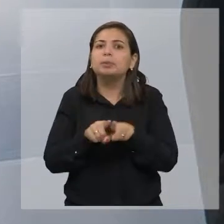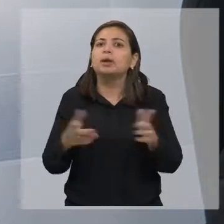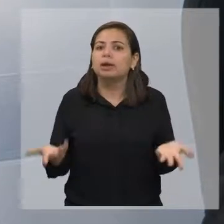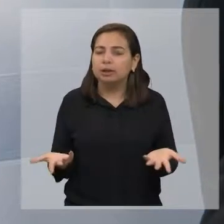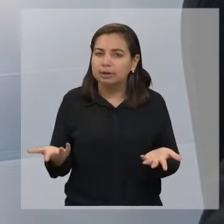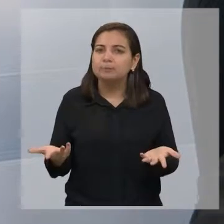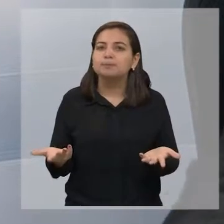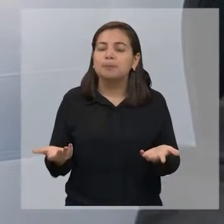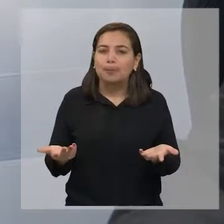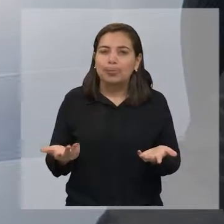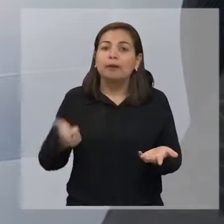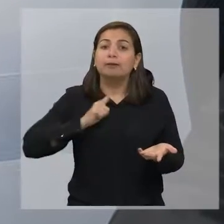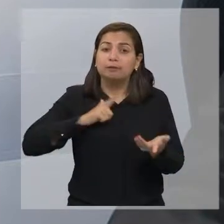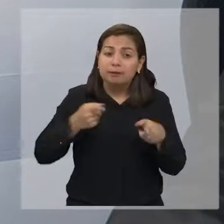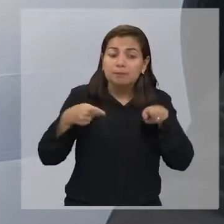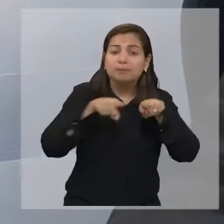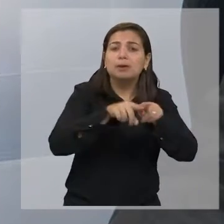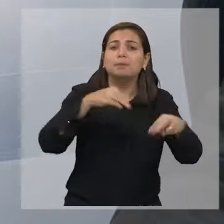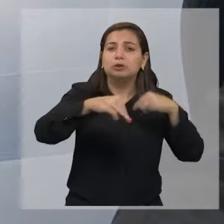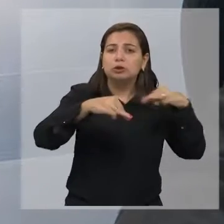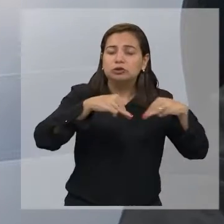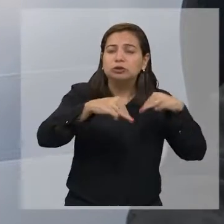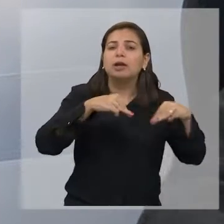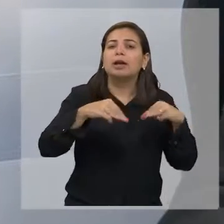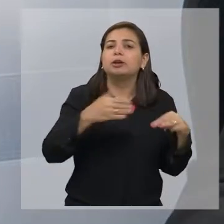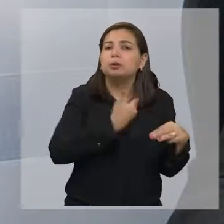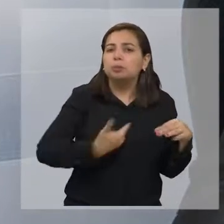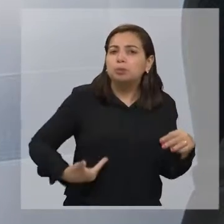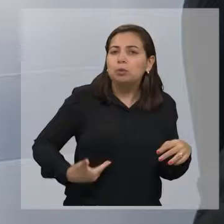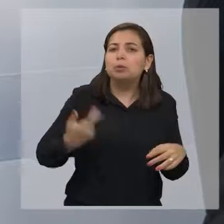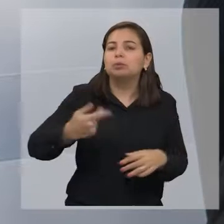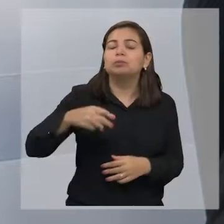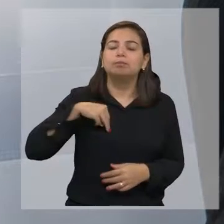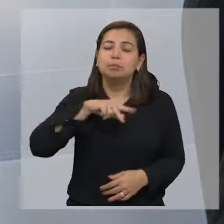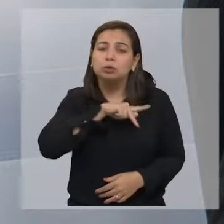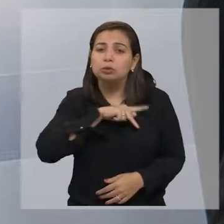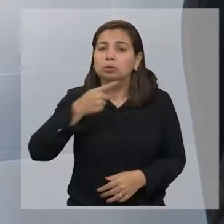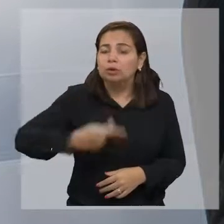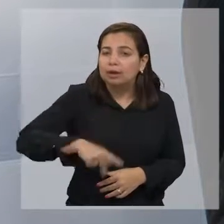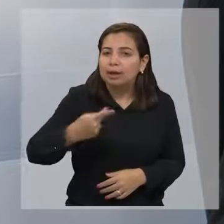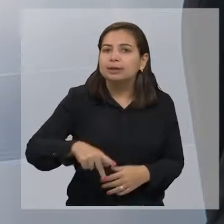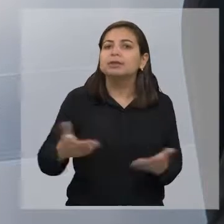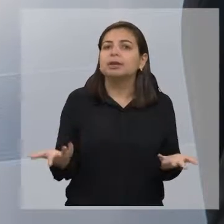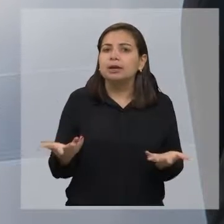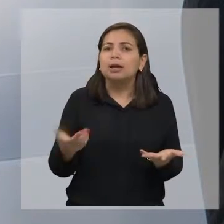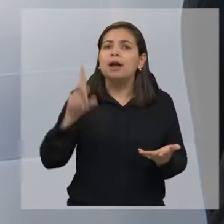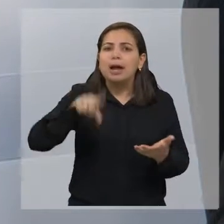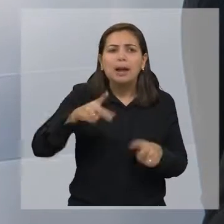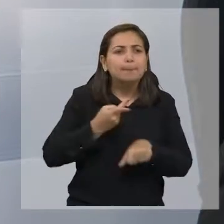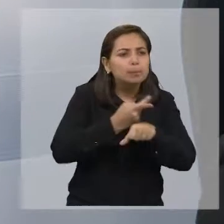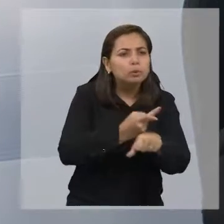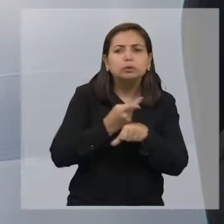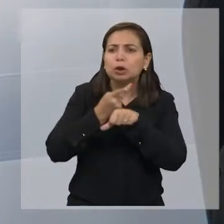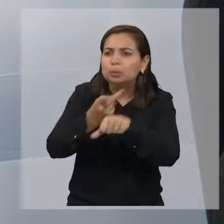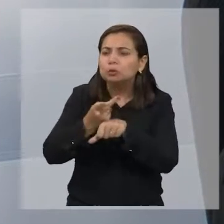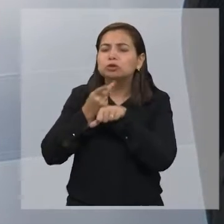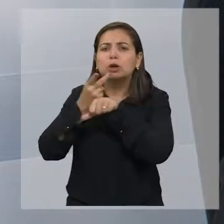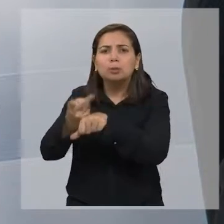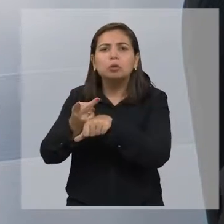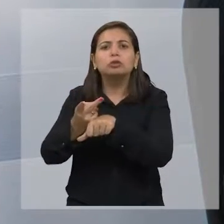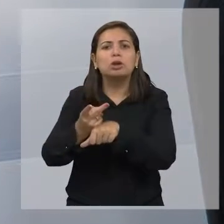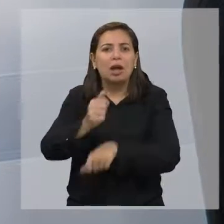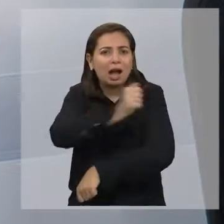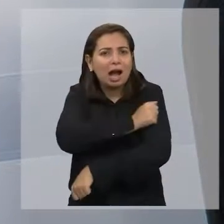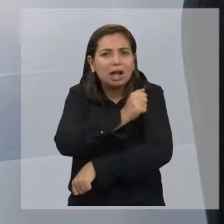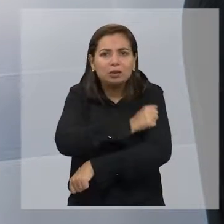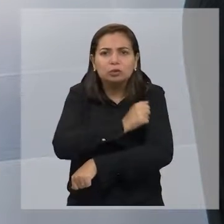façamos, em parceria com o Ministério Público Estadual, de busca ativa, nenhum aluno